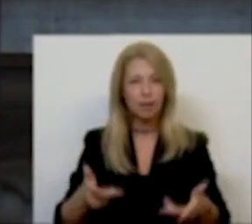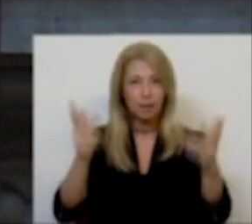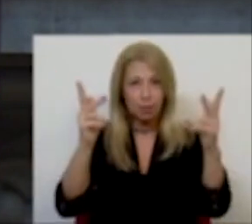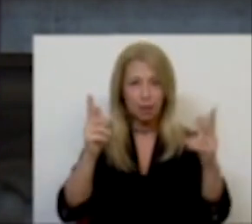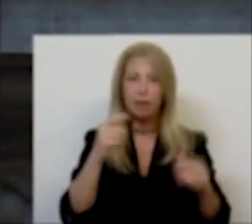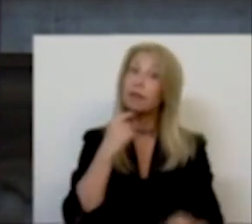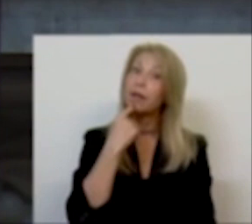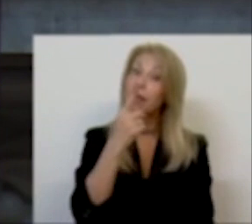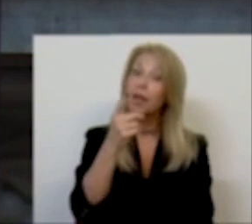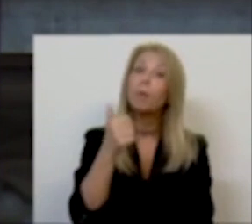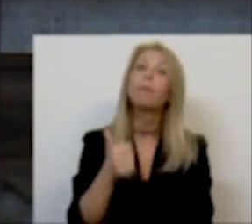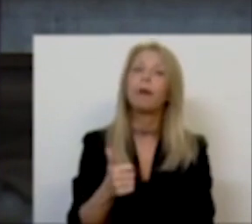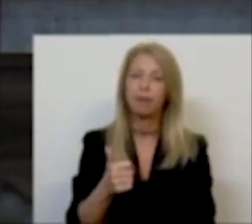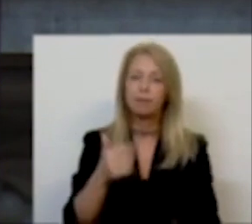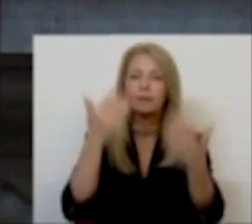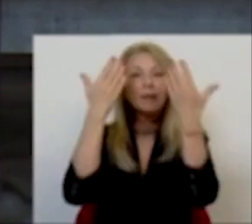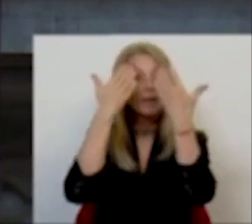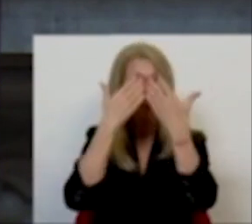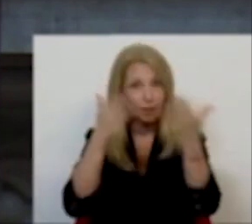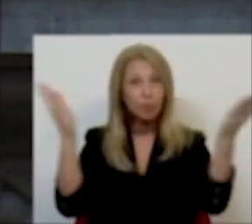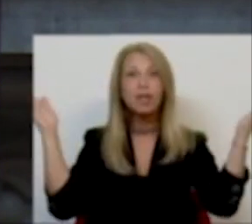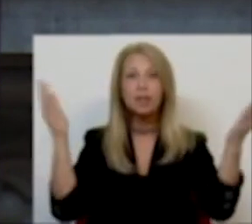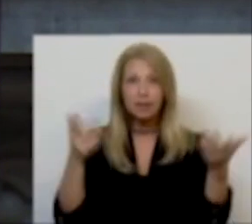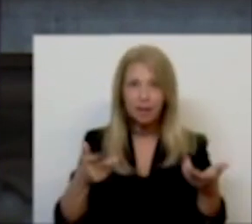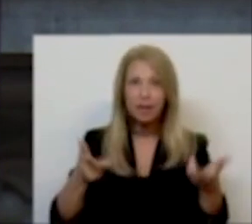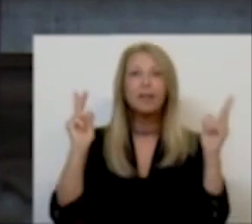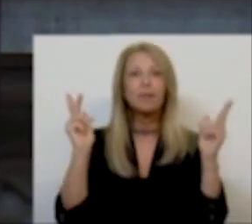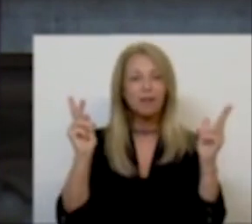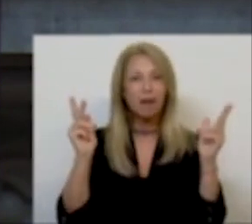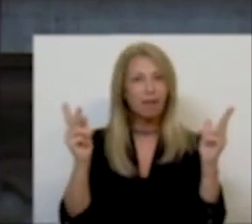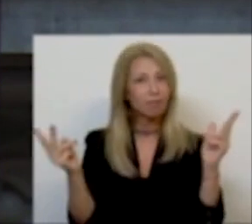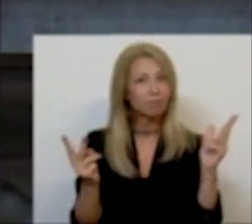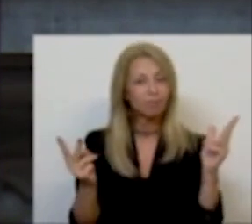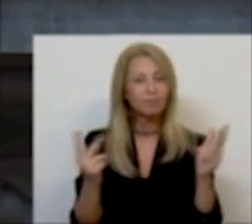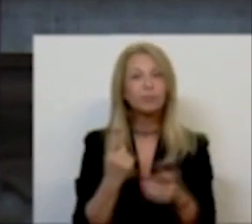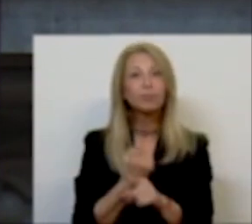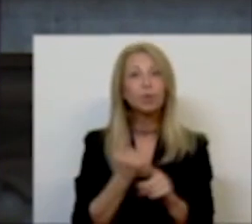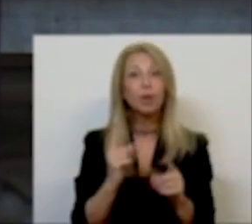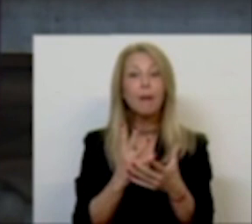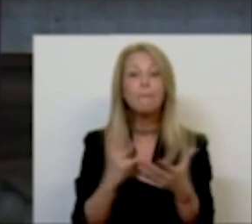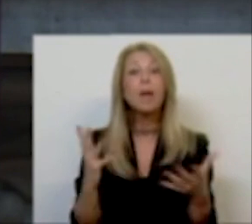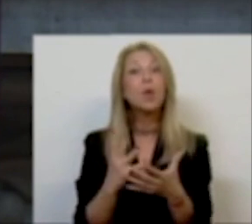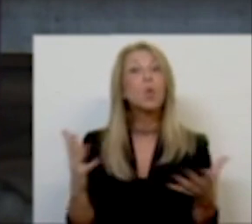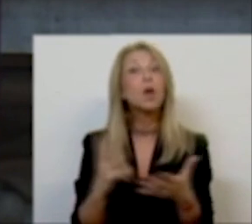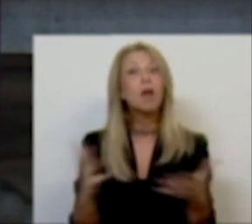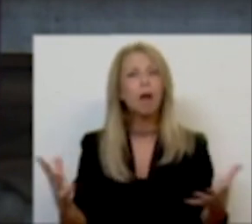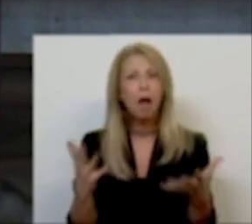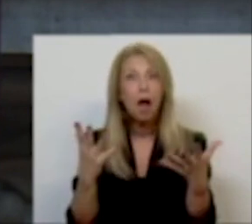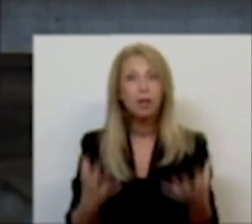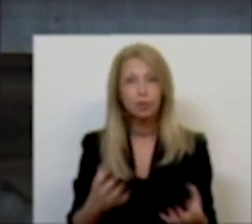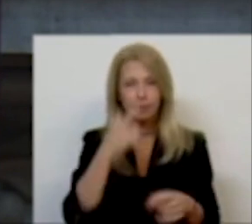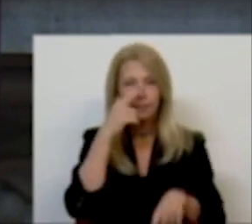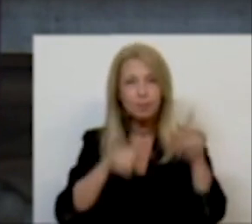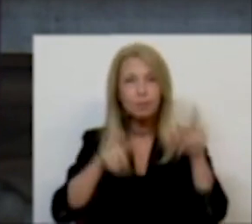digo bem, para a democracia e para a liberdade, porque para a maioria esmagadora dos